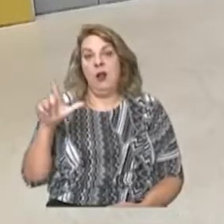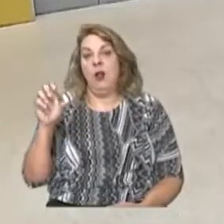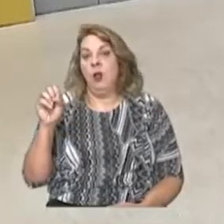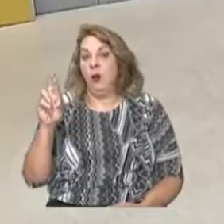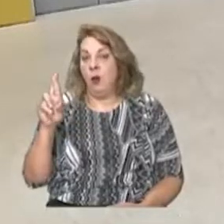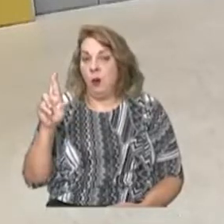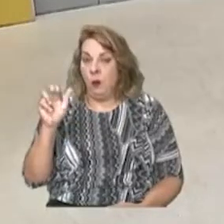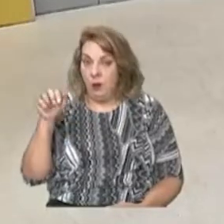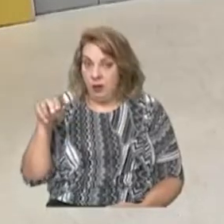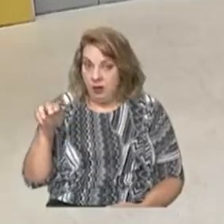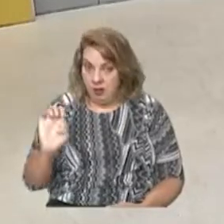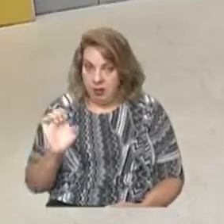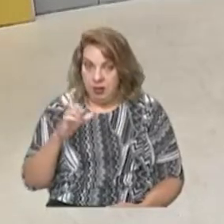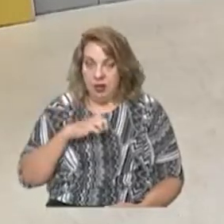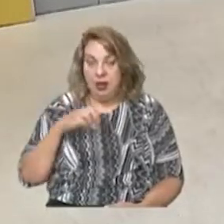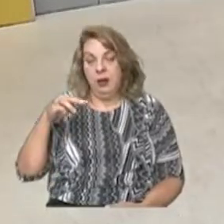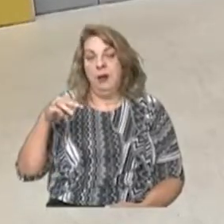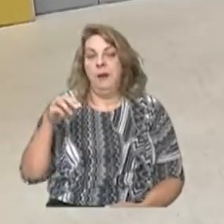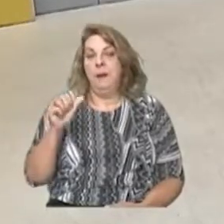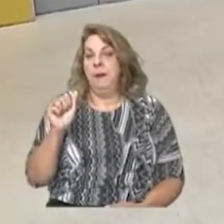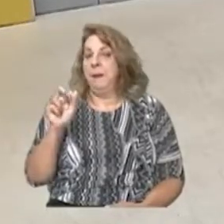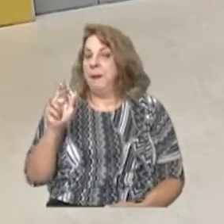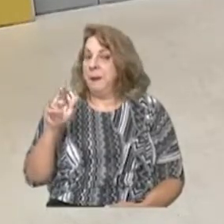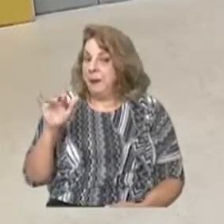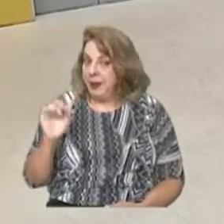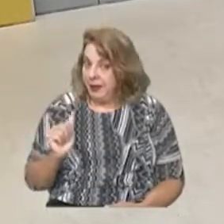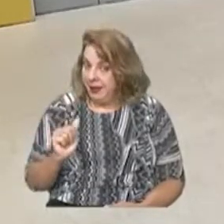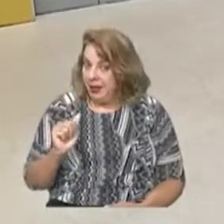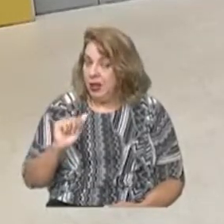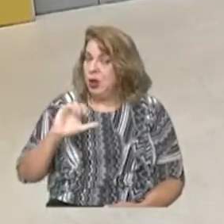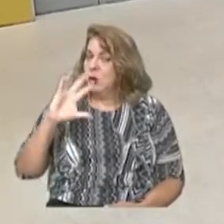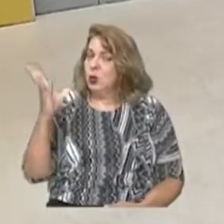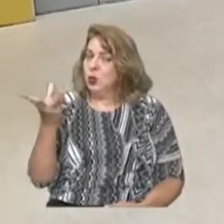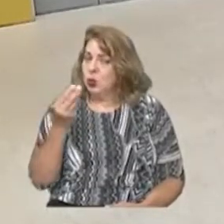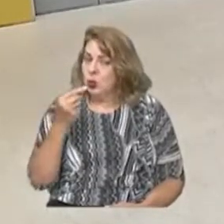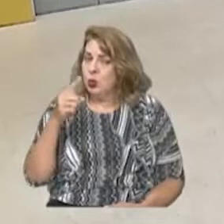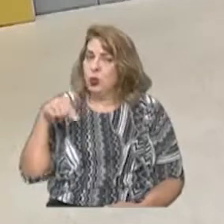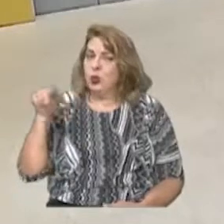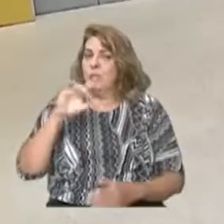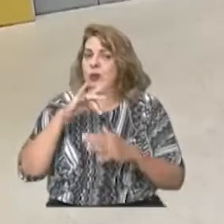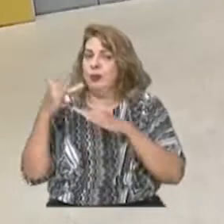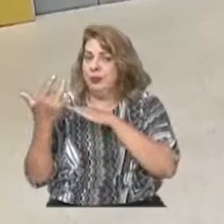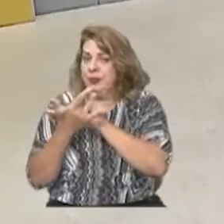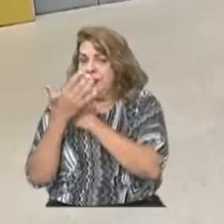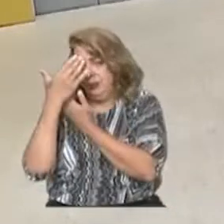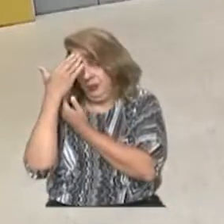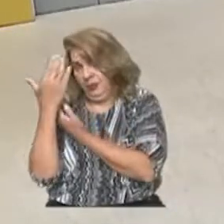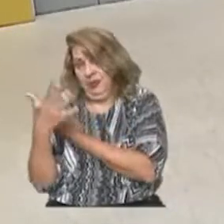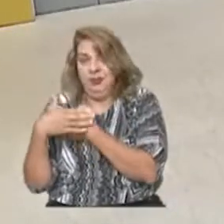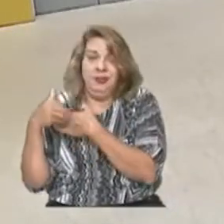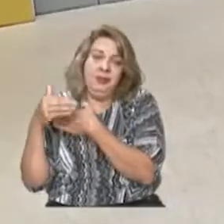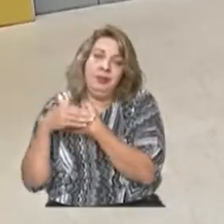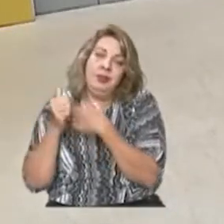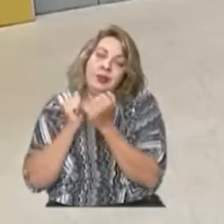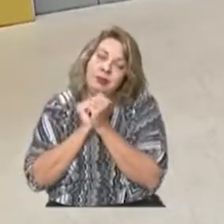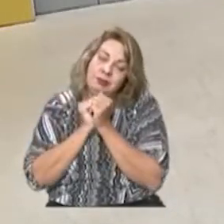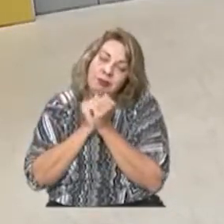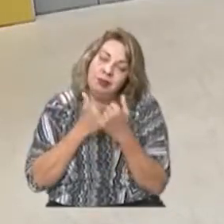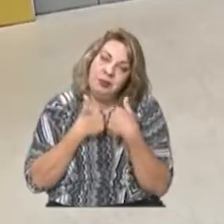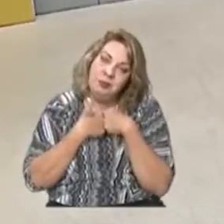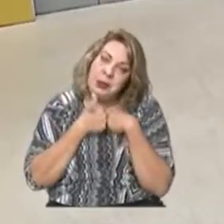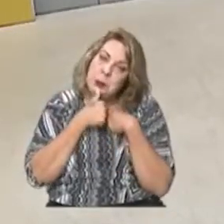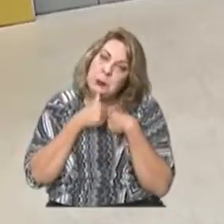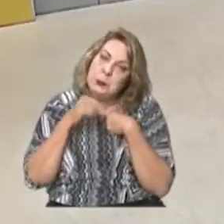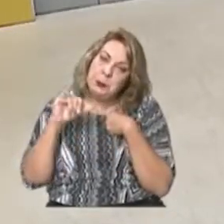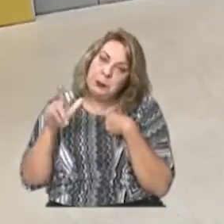foto aqui para a gente, Maria das Graças Souza, turma boa das nossas redes sociais. Obrigado pelo carinho comigo e com a Jaque